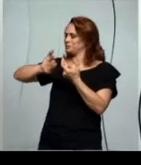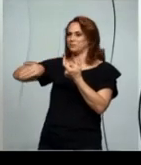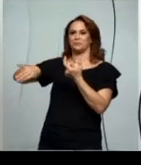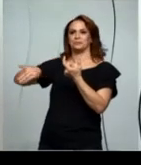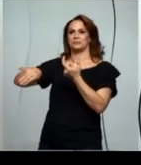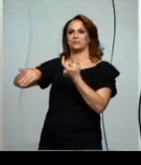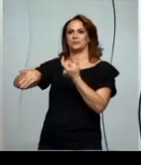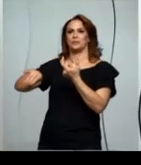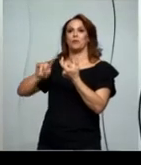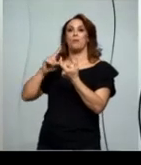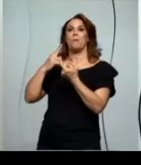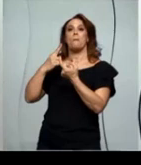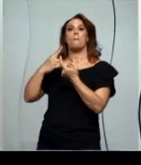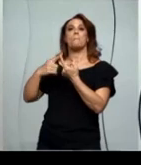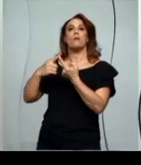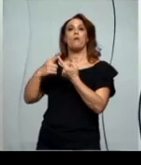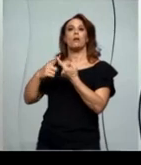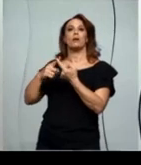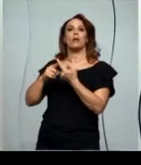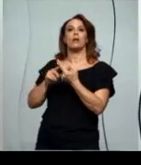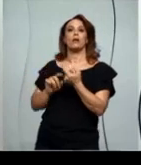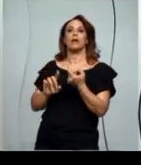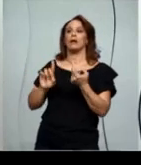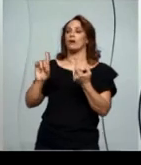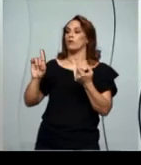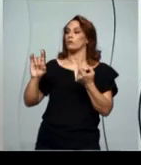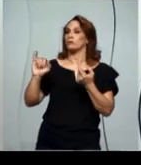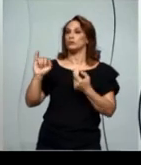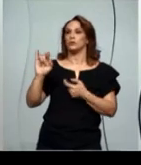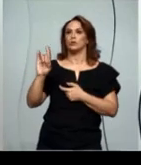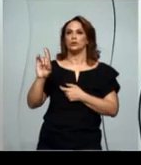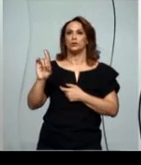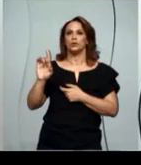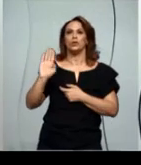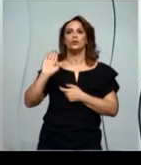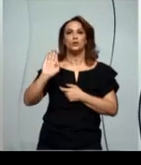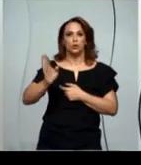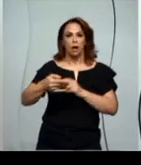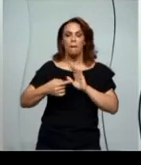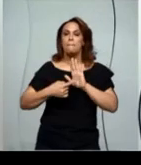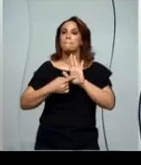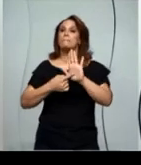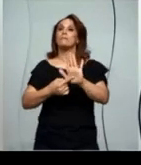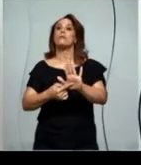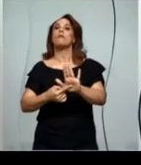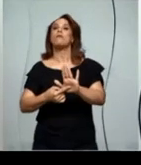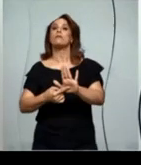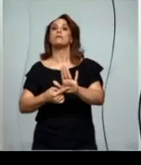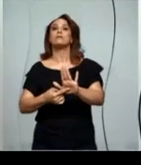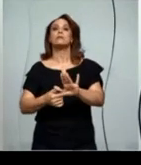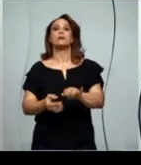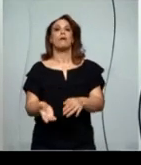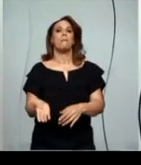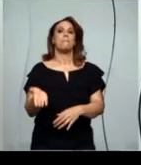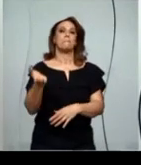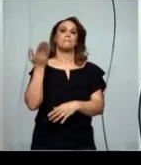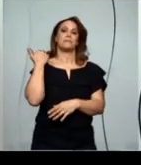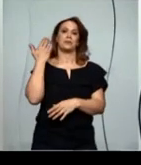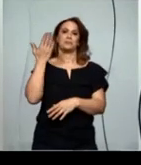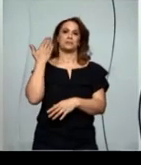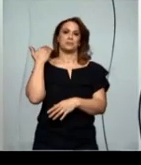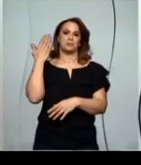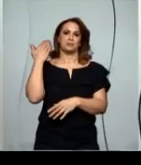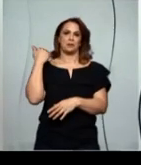passado, certo? Did you enjoy the episode? Você gostou do episódio?